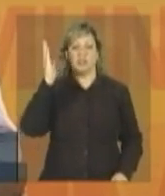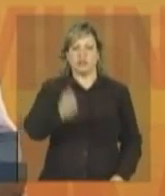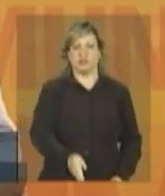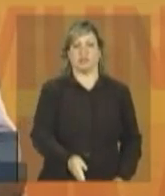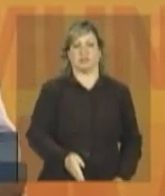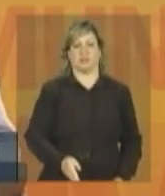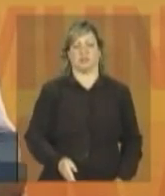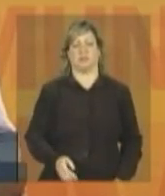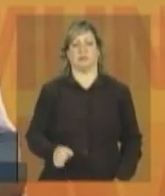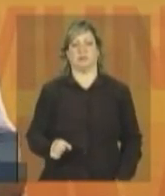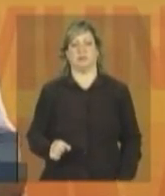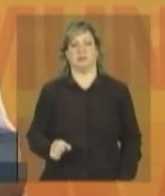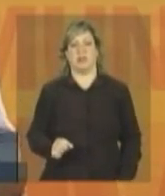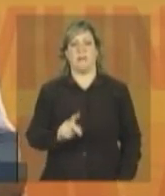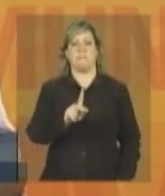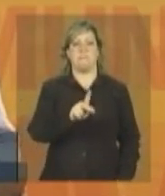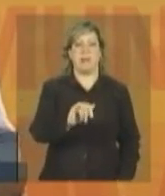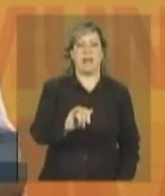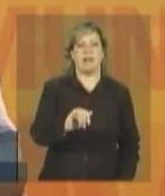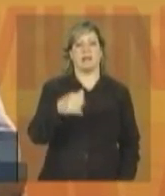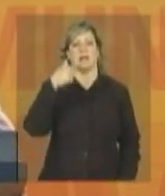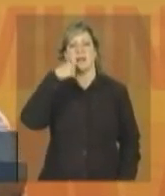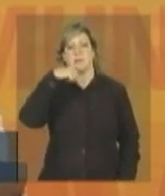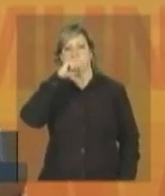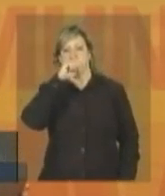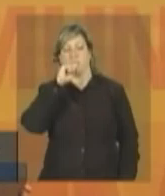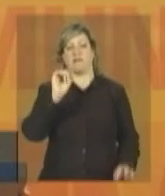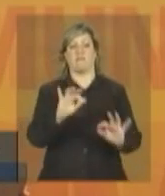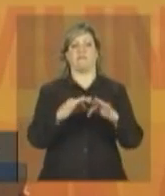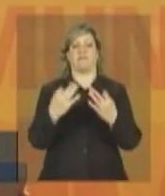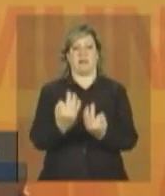diretamente ao pai e à mãe de família, que